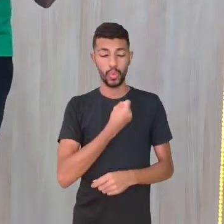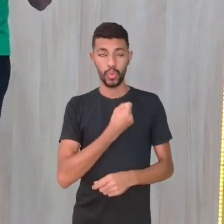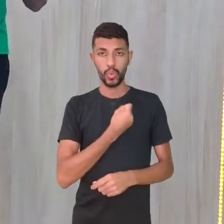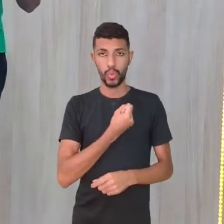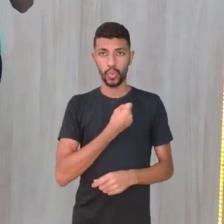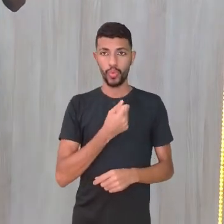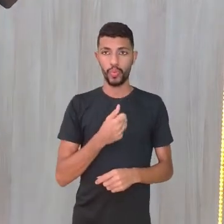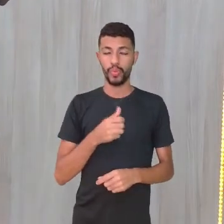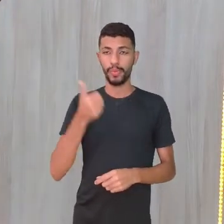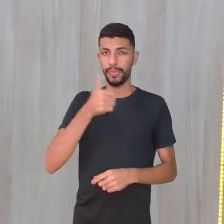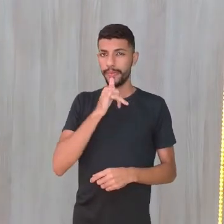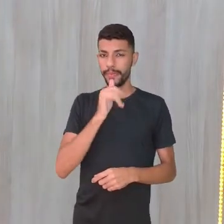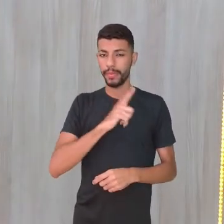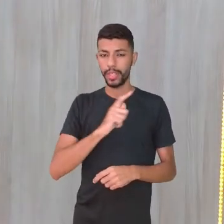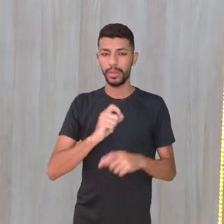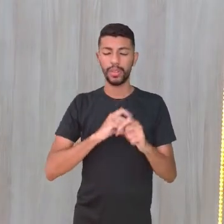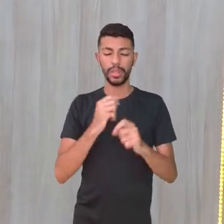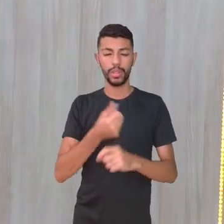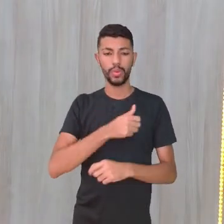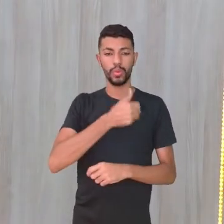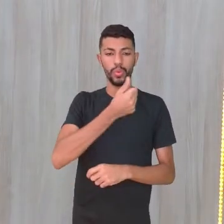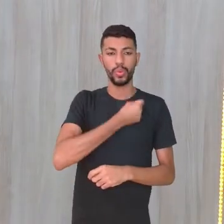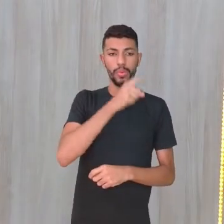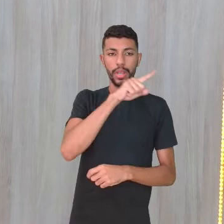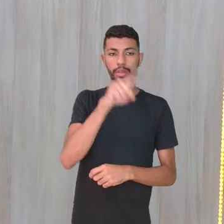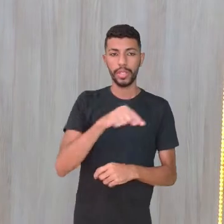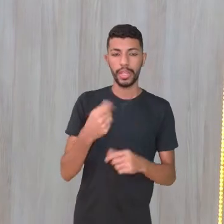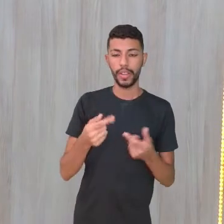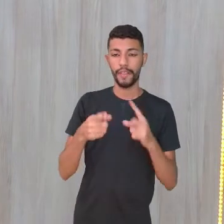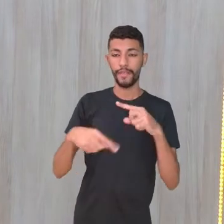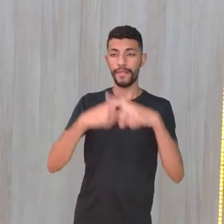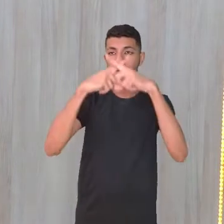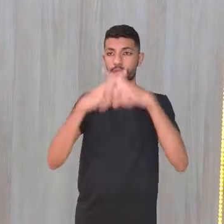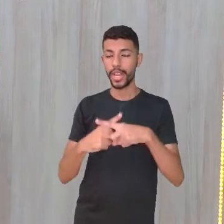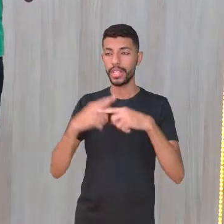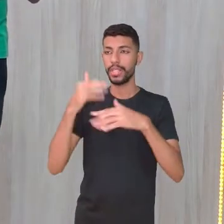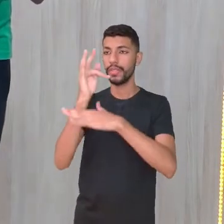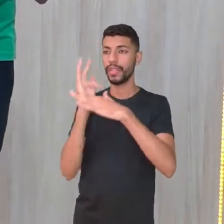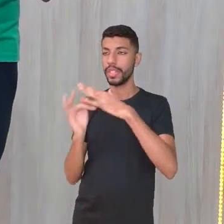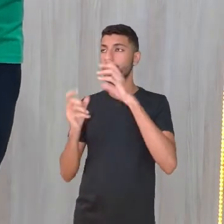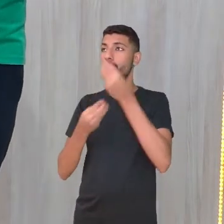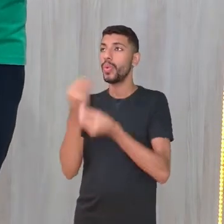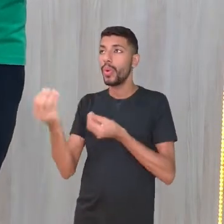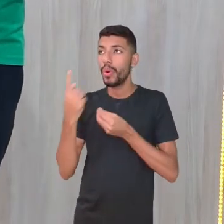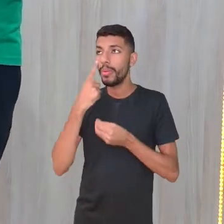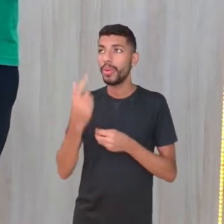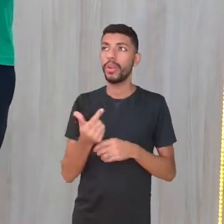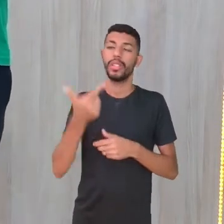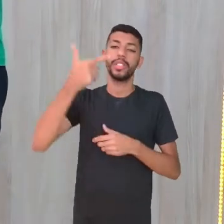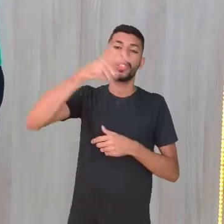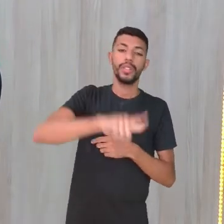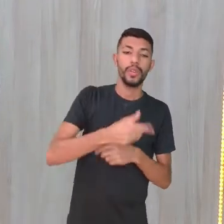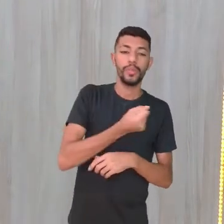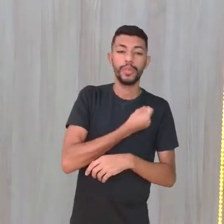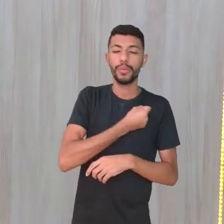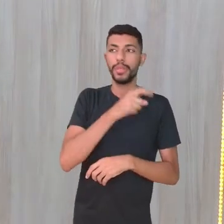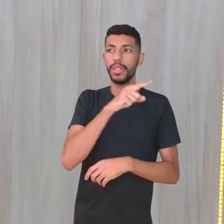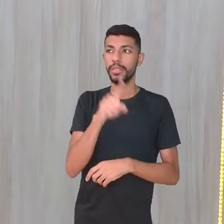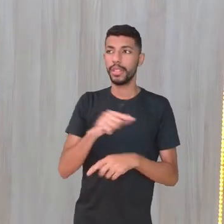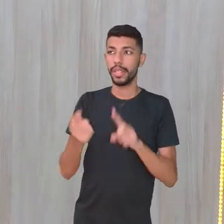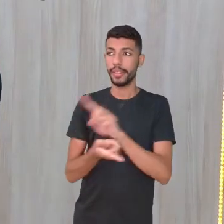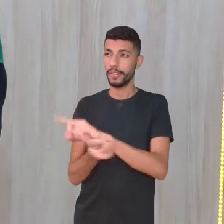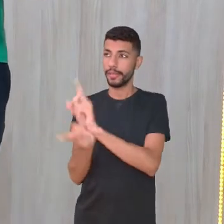inteiro vezes uma fração. Como foi que a gente respondeu? Repetiu o número inteiro e inverteu a